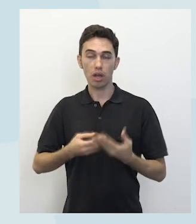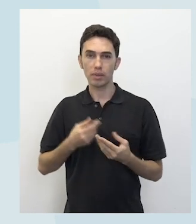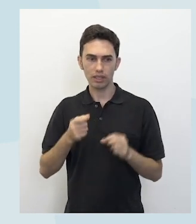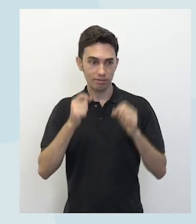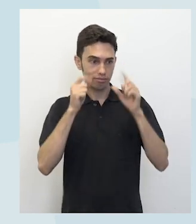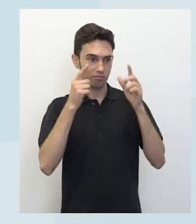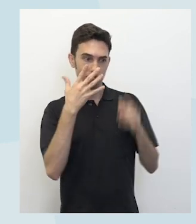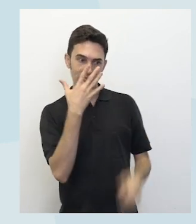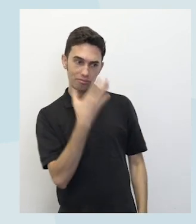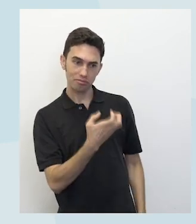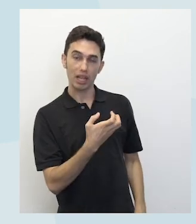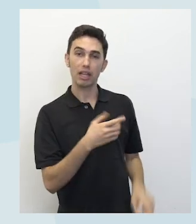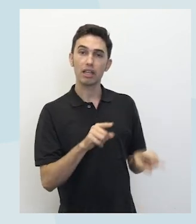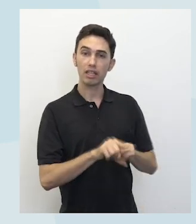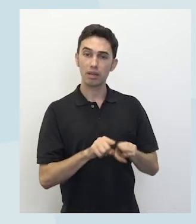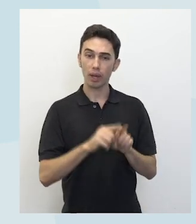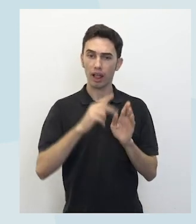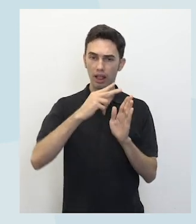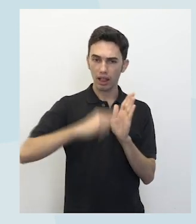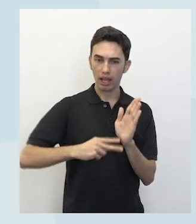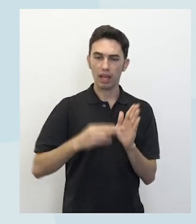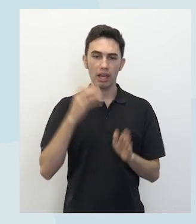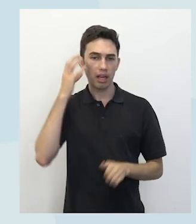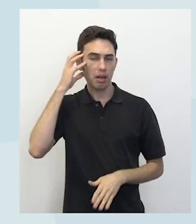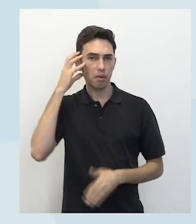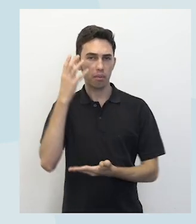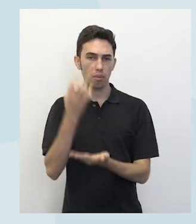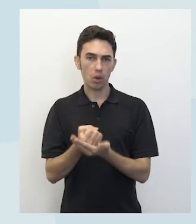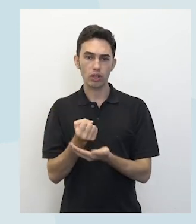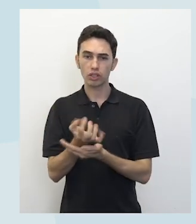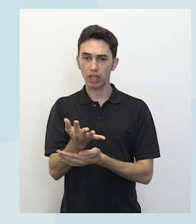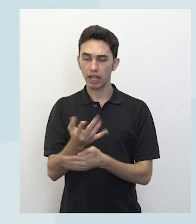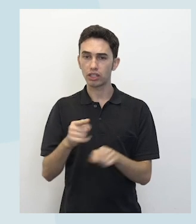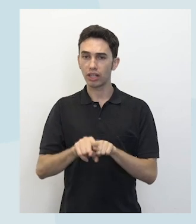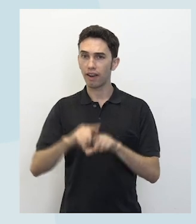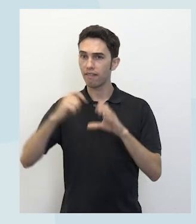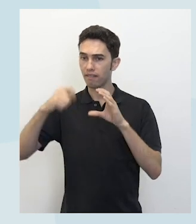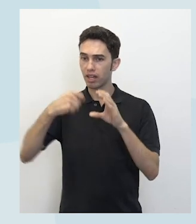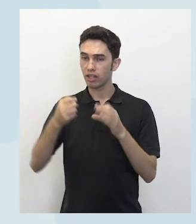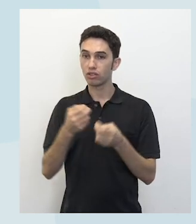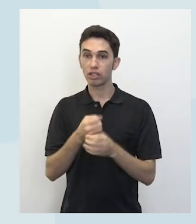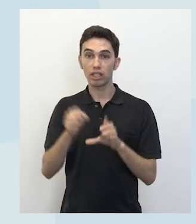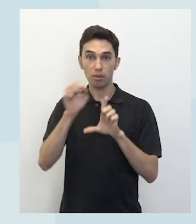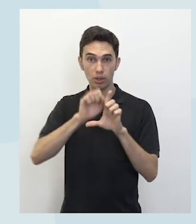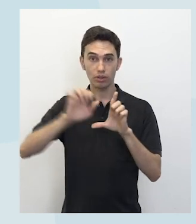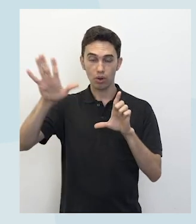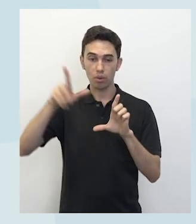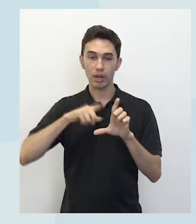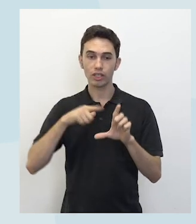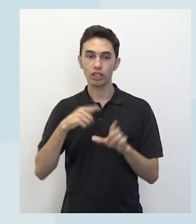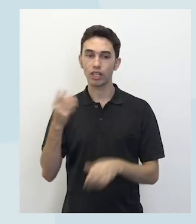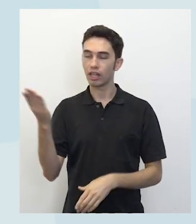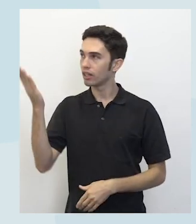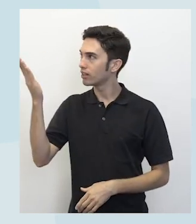atenção. Produza uma leitura em podcast, vídeo. Compartilhe com a gente, porque eu quero ver. Língua